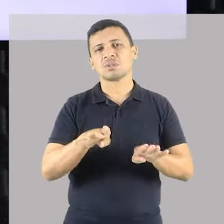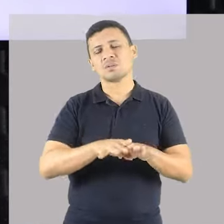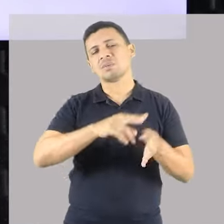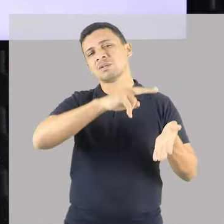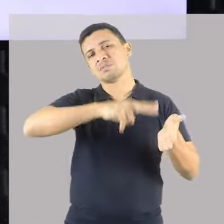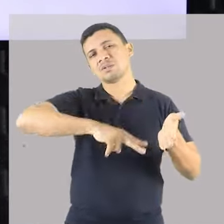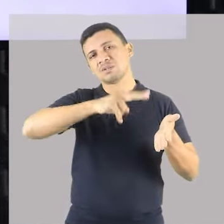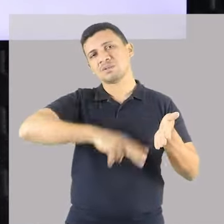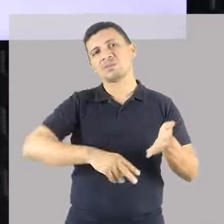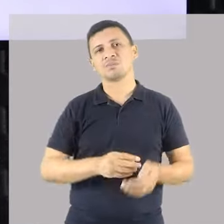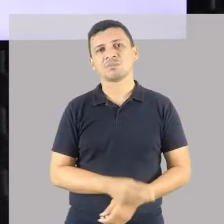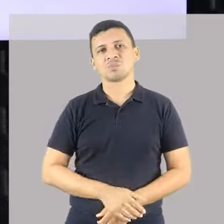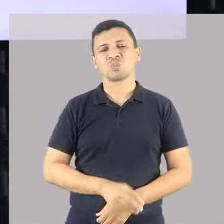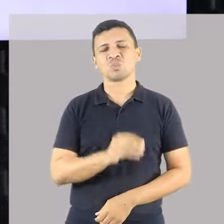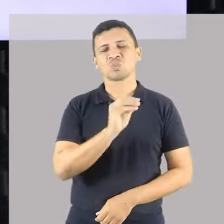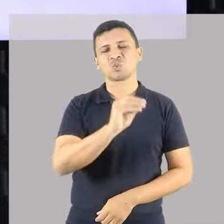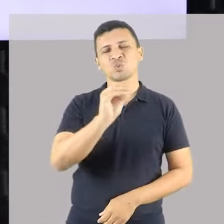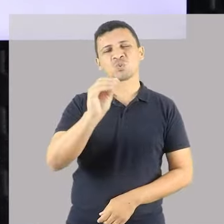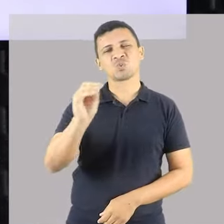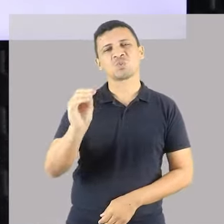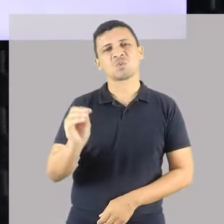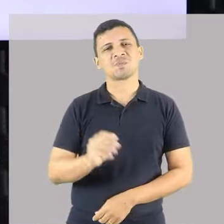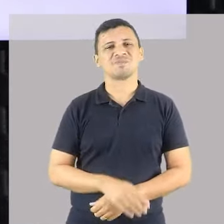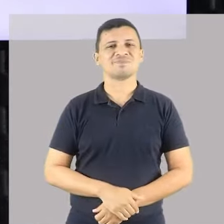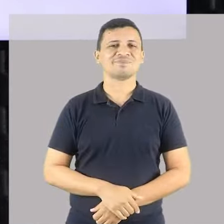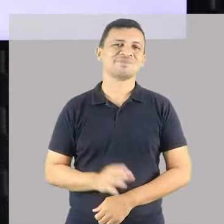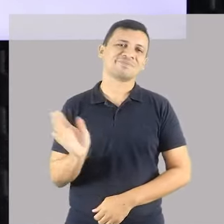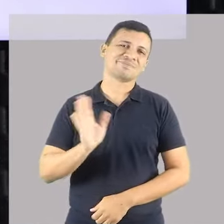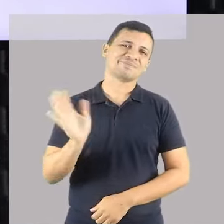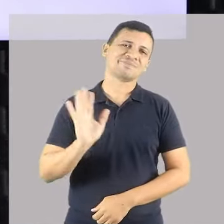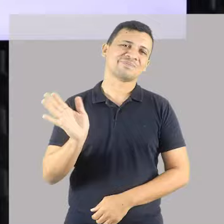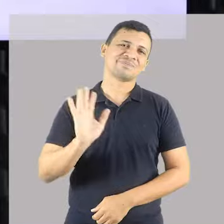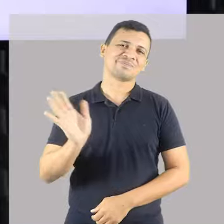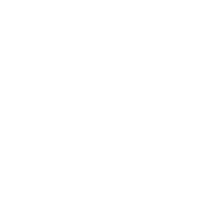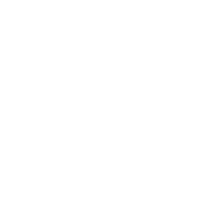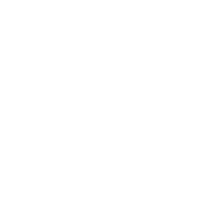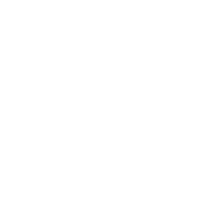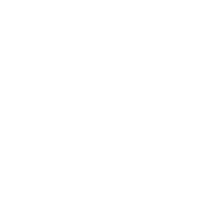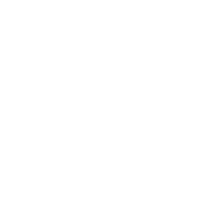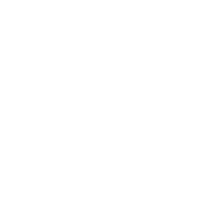textual um B be no coração de vocês e até nosso próximo